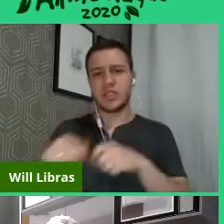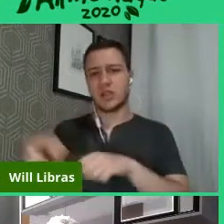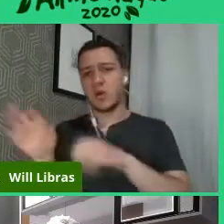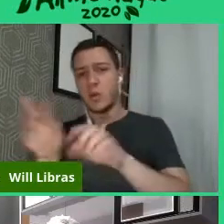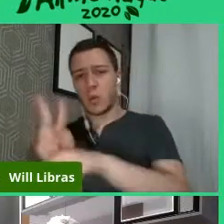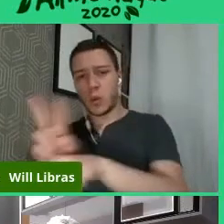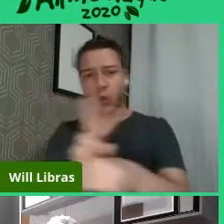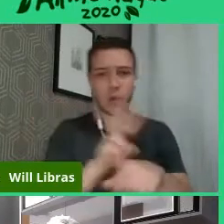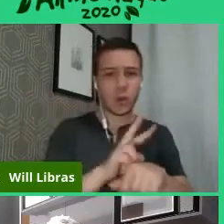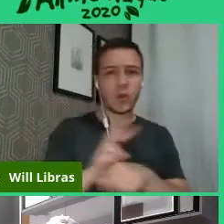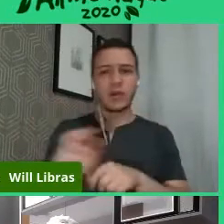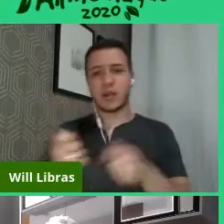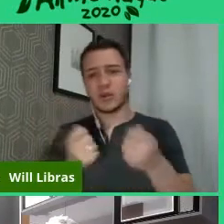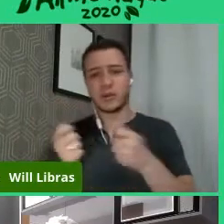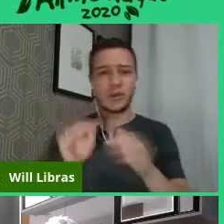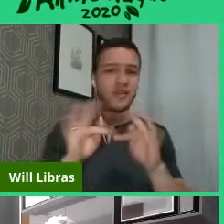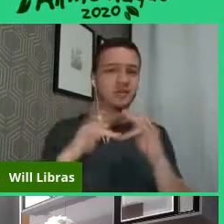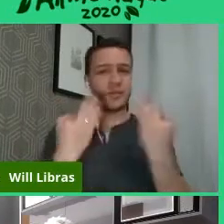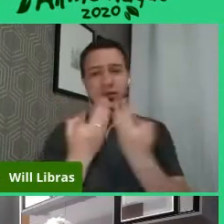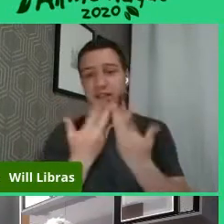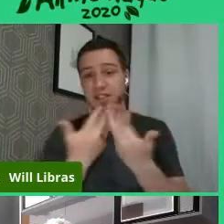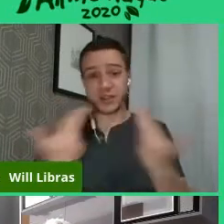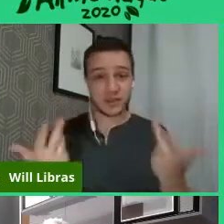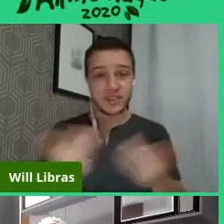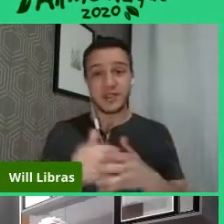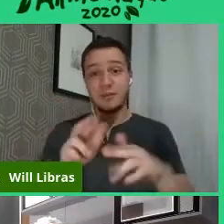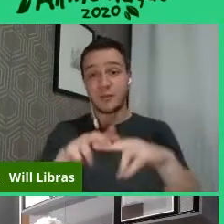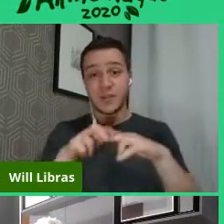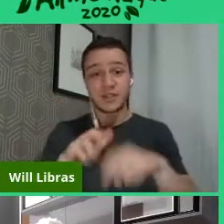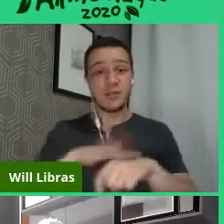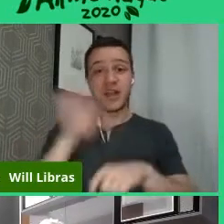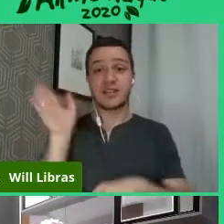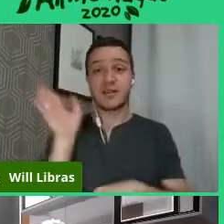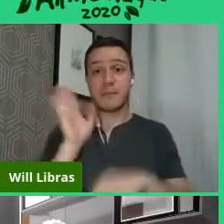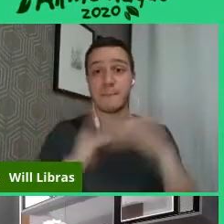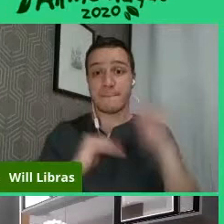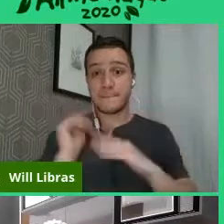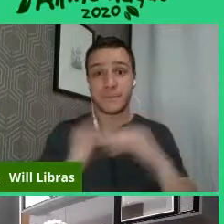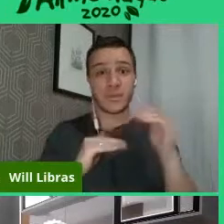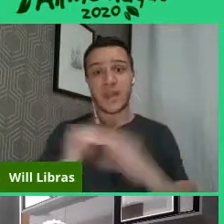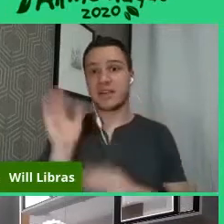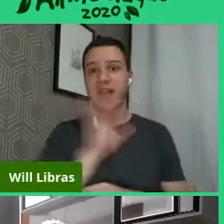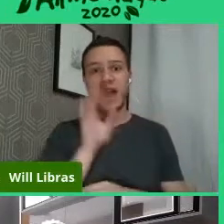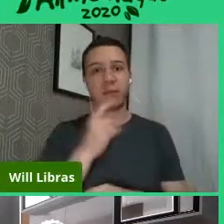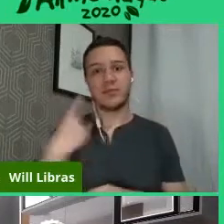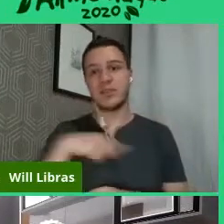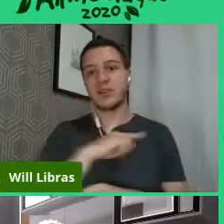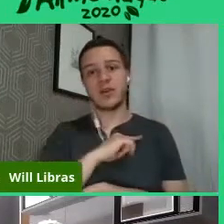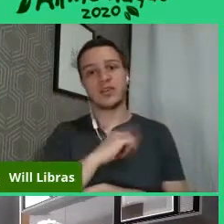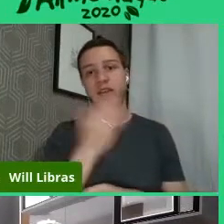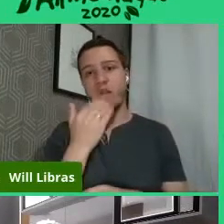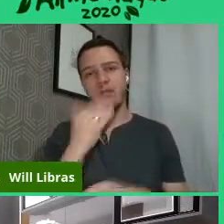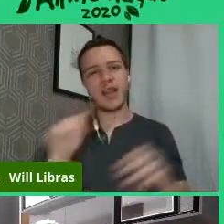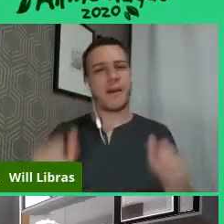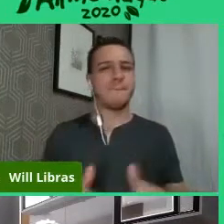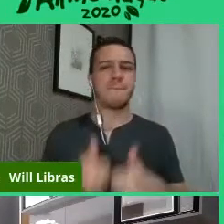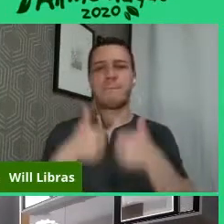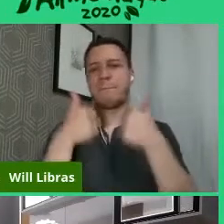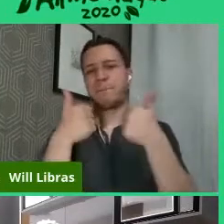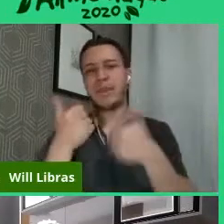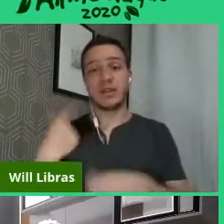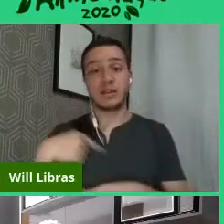vezes em casa, tem que dar conta das questões familiares. Então, quanto mais prático, né, a gente puder deixar a